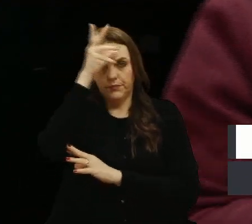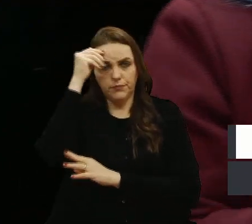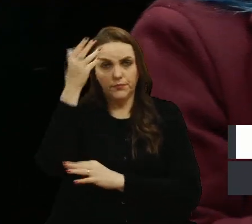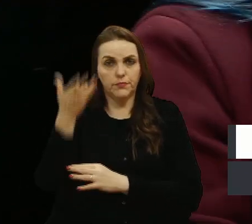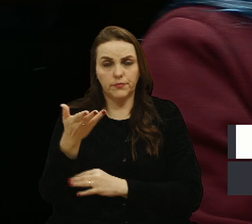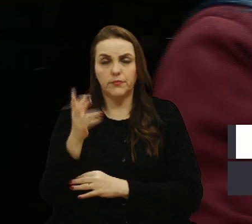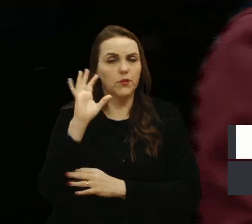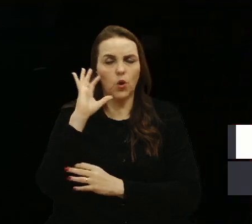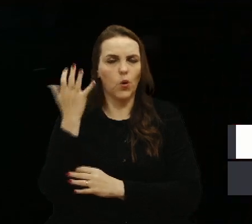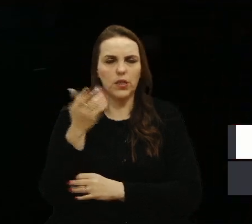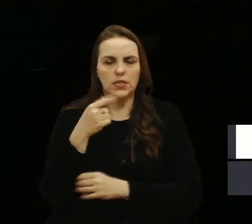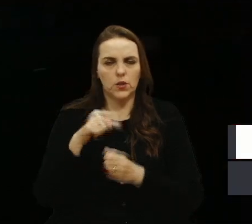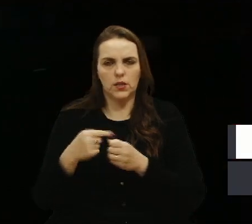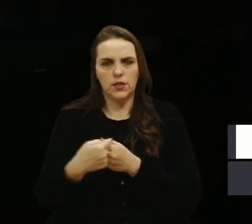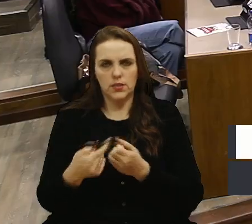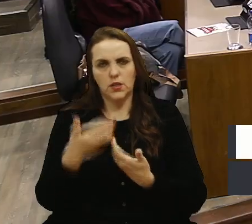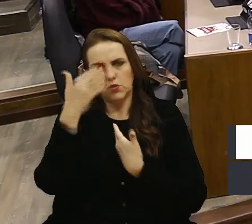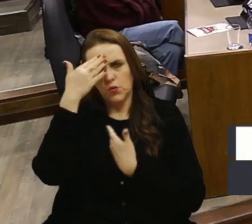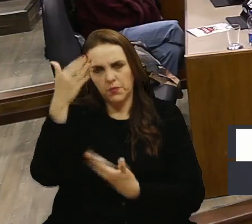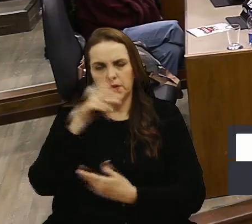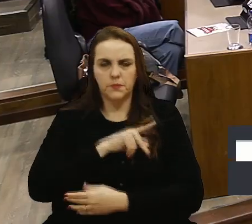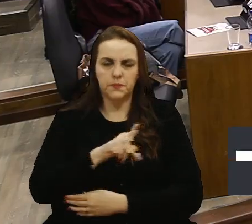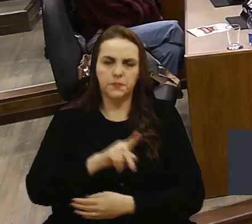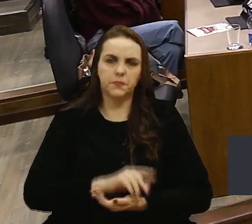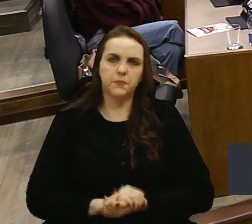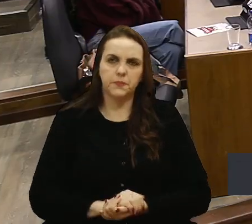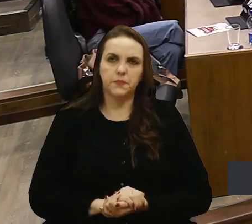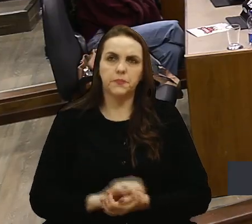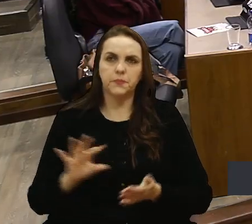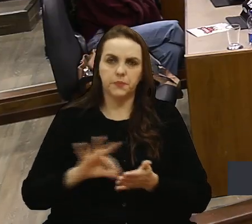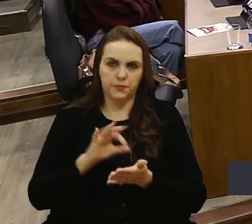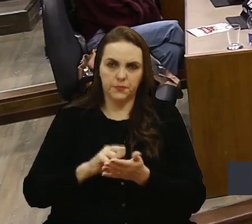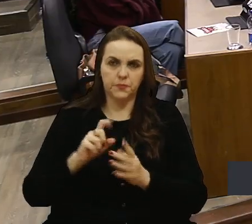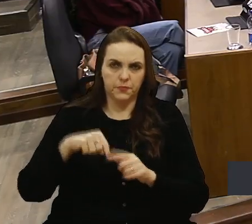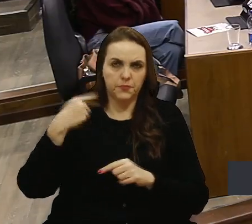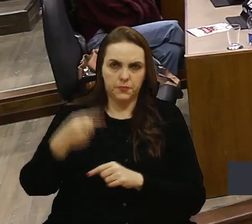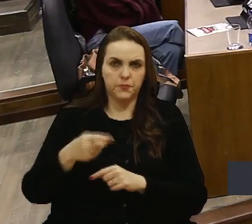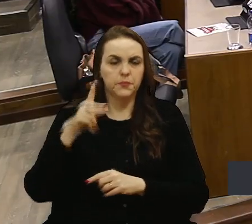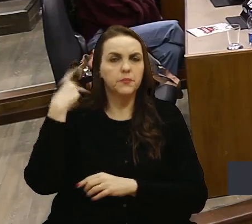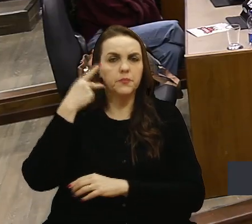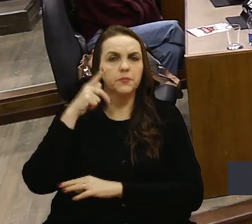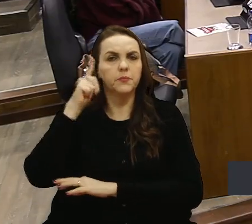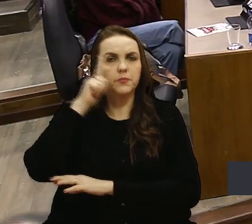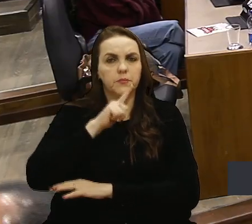hoje na nossa cidade. Obrigado, senhor presidente. Próximo inscrito em declaração de voto, vereador Lucas Carenhato.